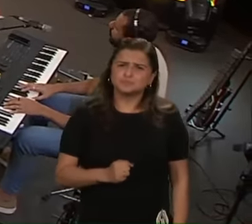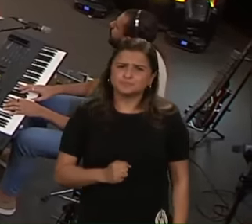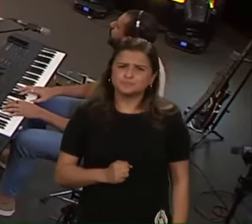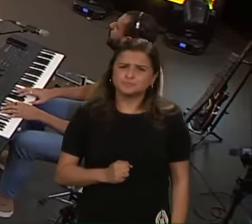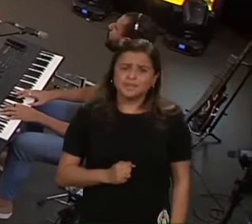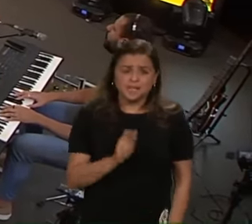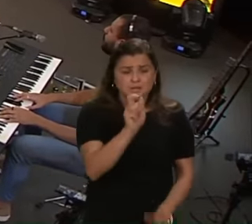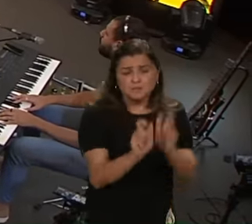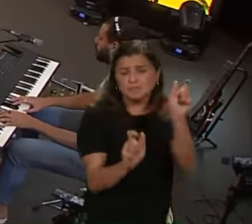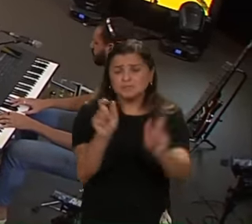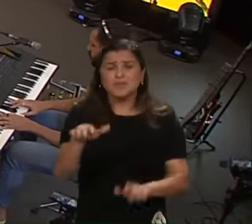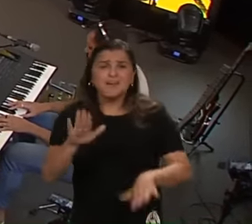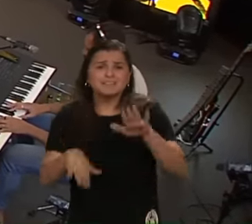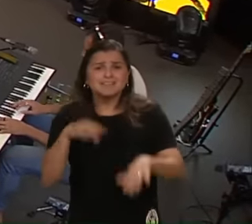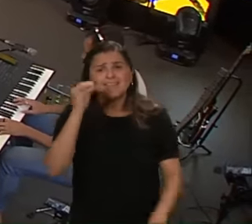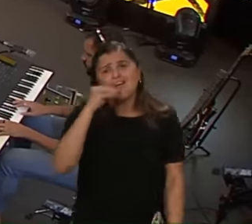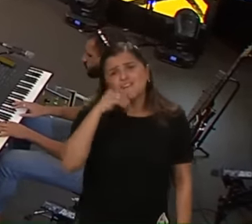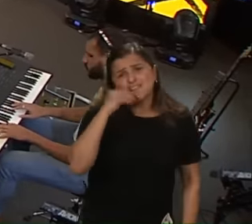você amanhã.